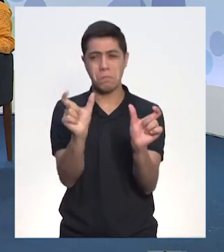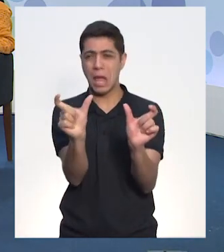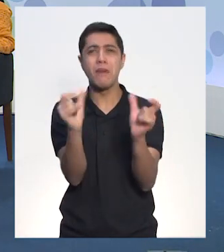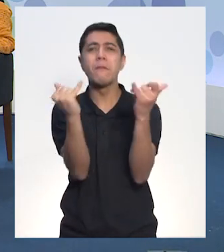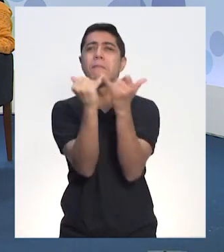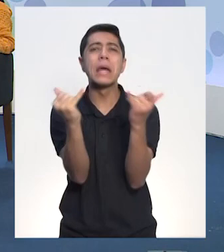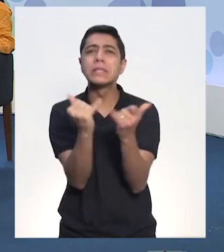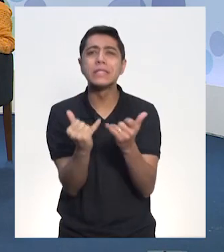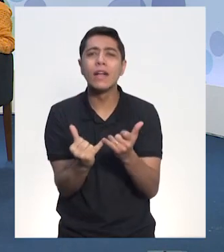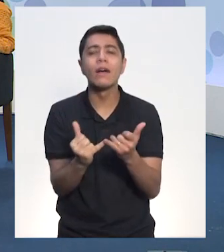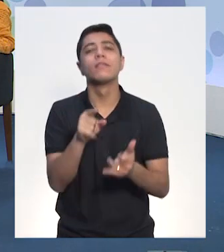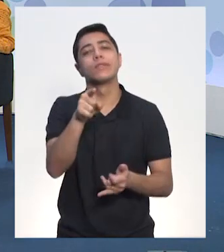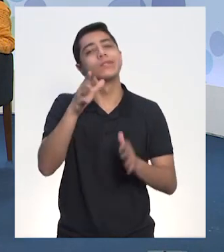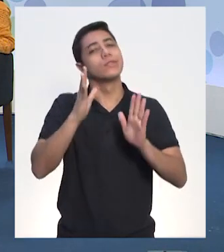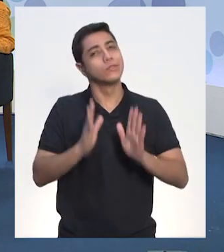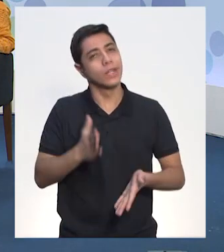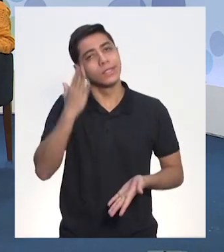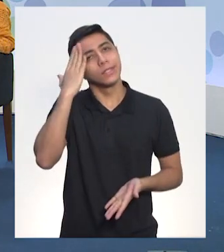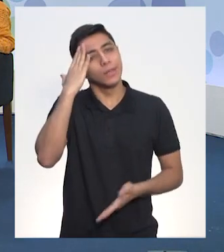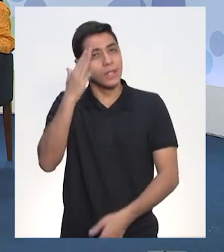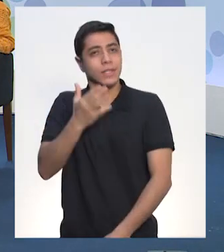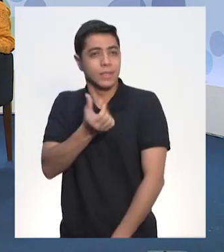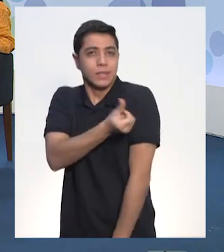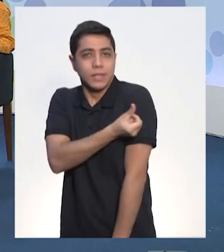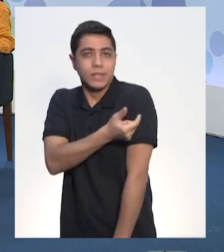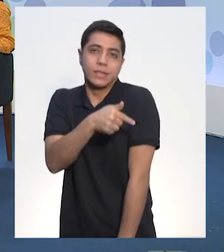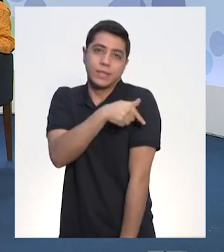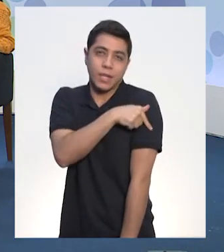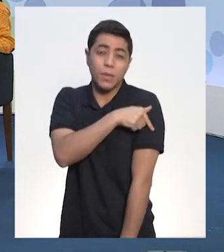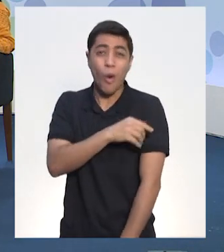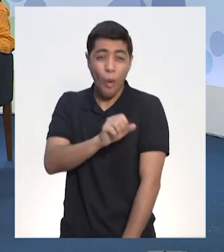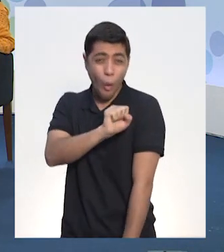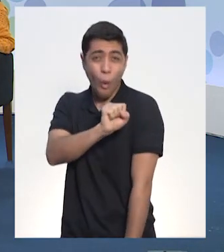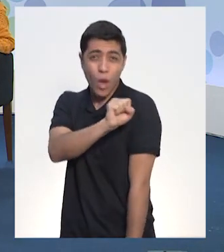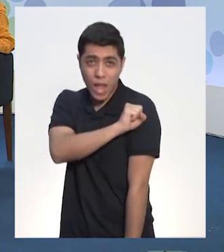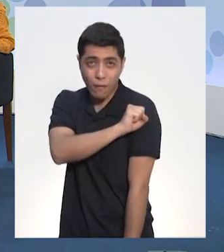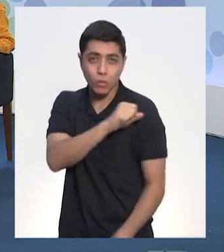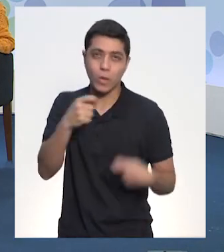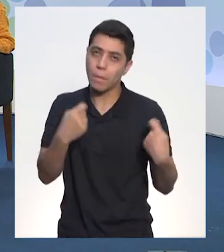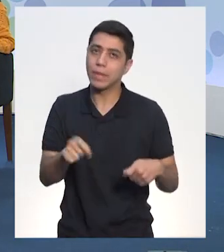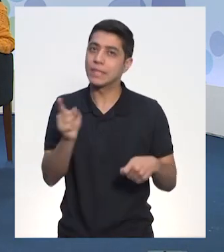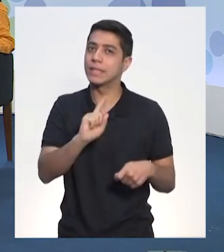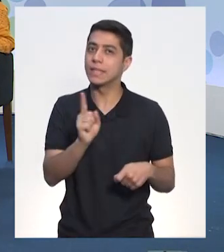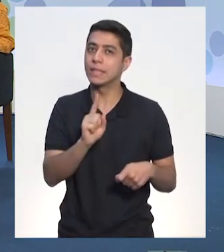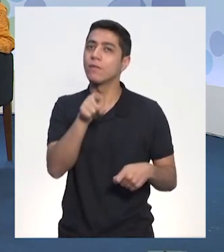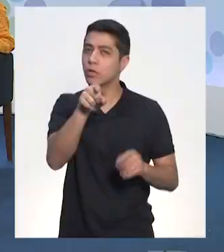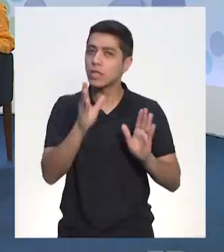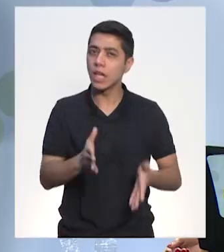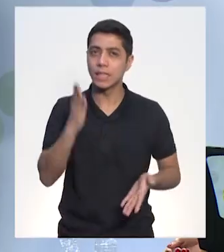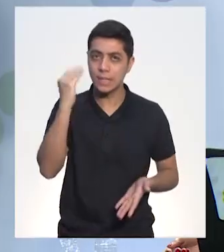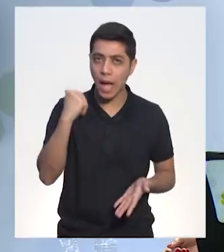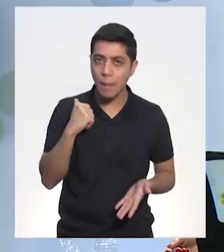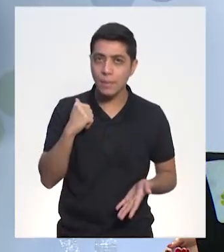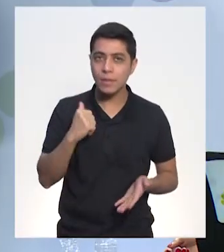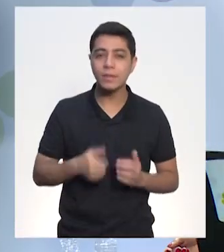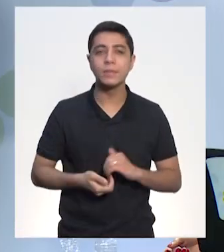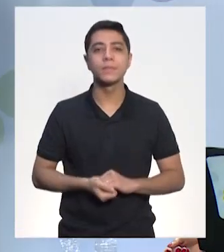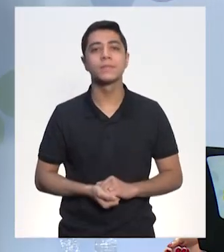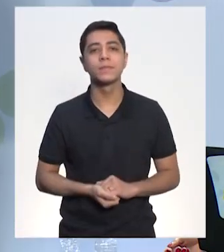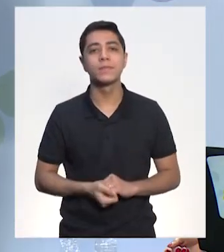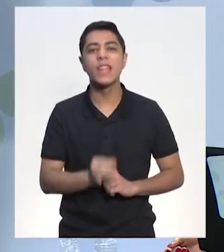No Suas 8º ano vocês já são fluentes, né, Ed? Não precisa exatamente. falar mais de estratégias. Então, olha só,